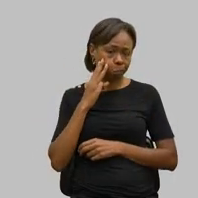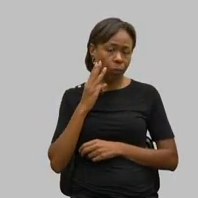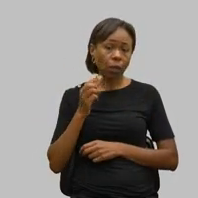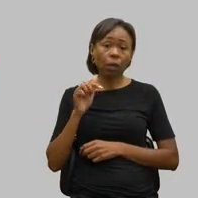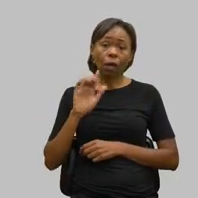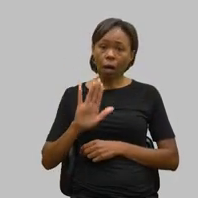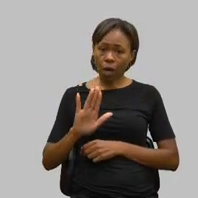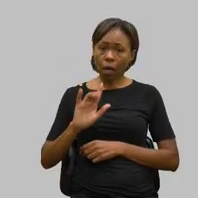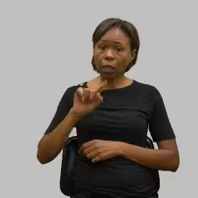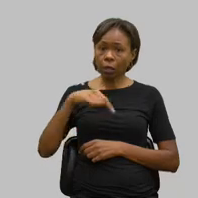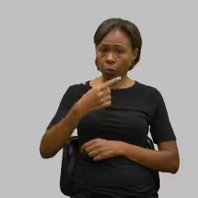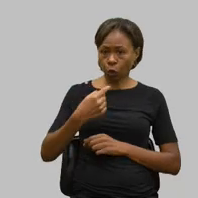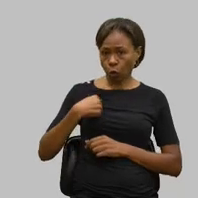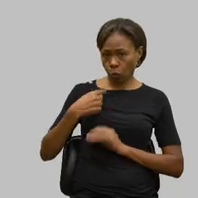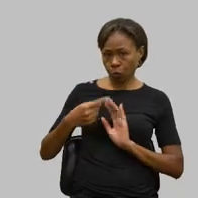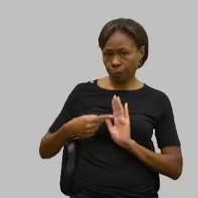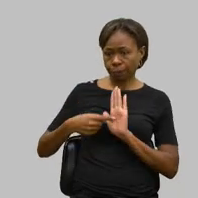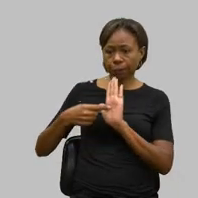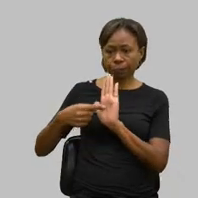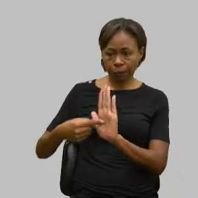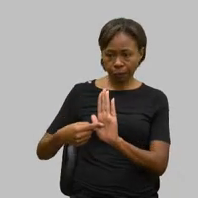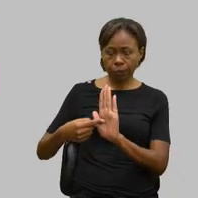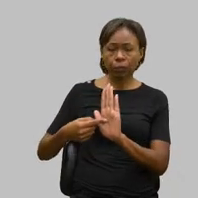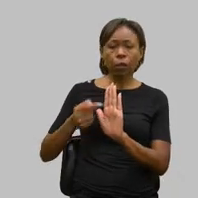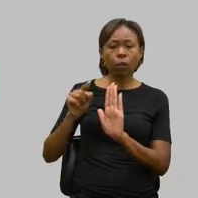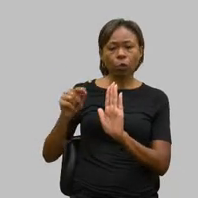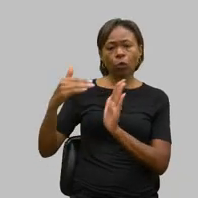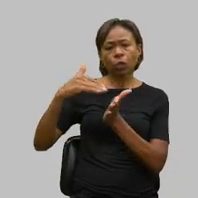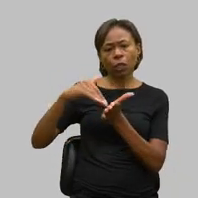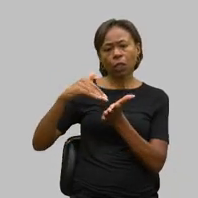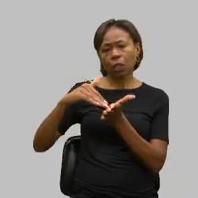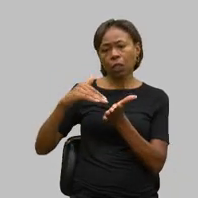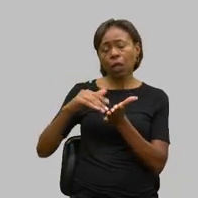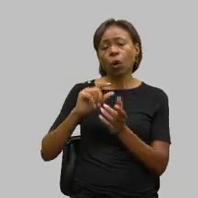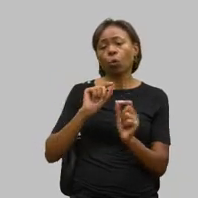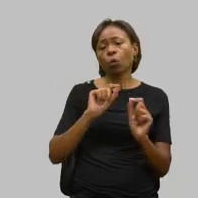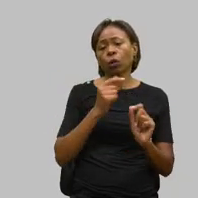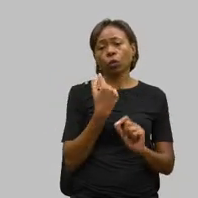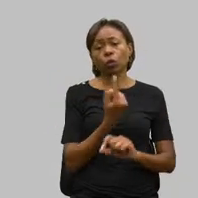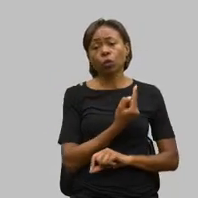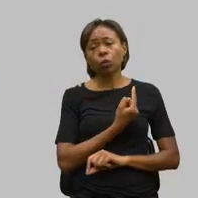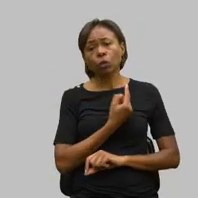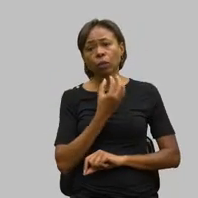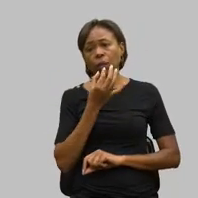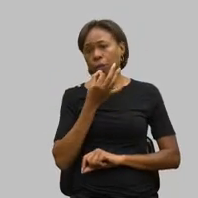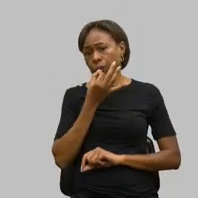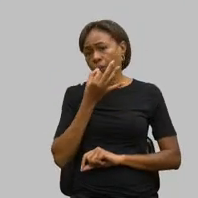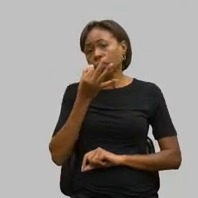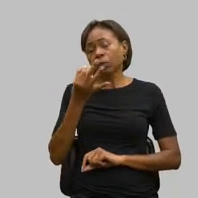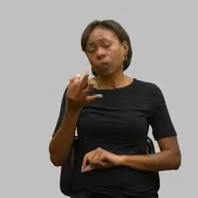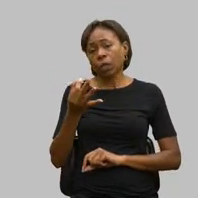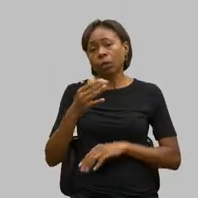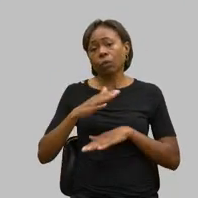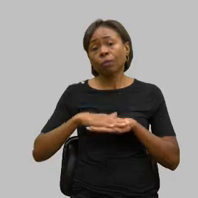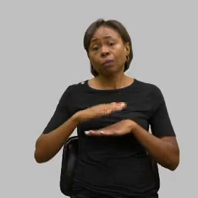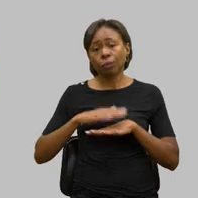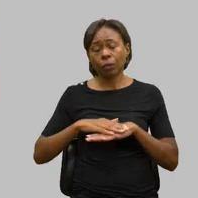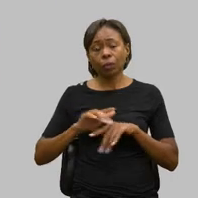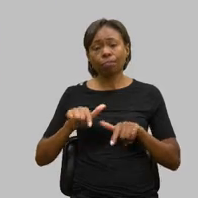fala, para o secretário, o que a gente sugere que seja feito, porque, inclusive,